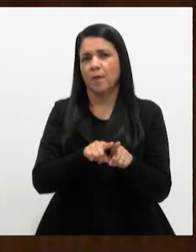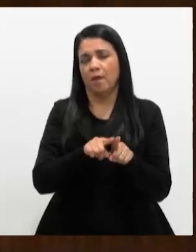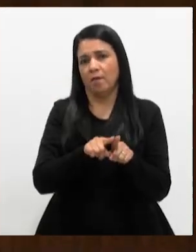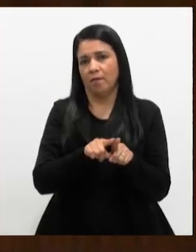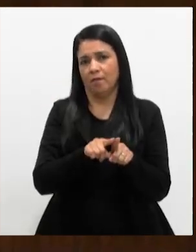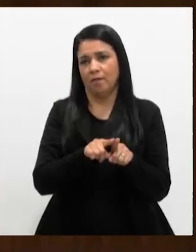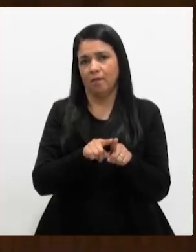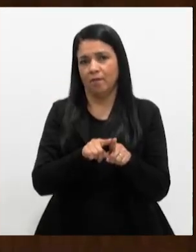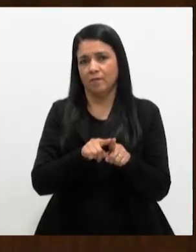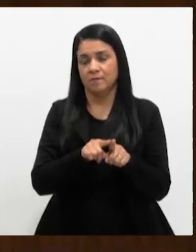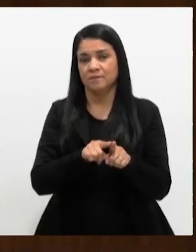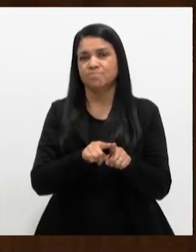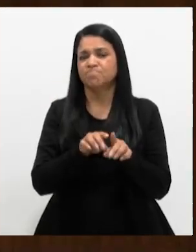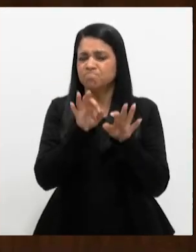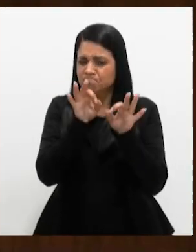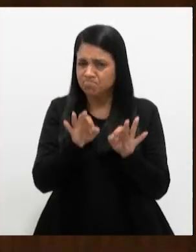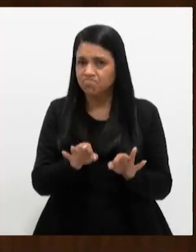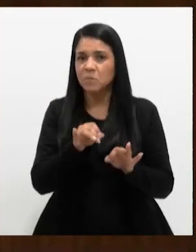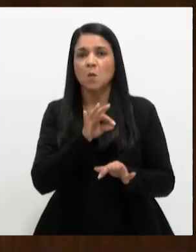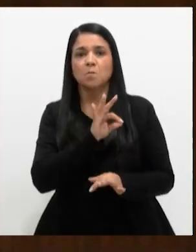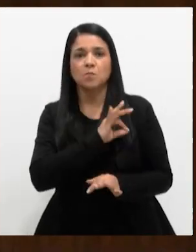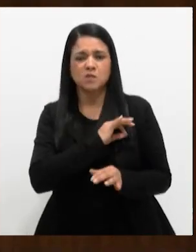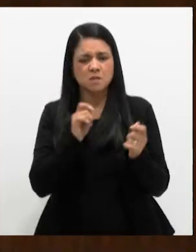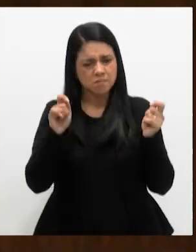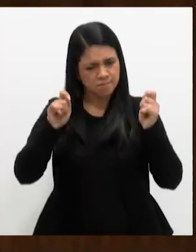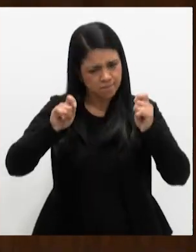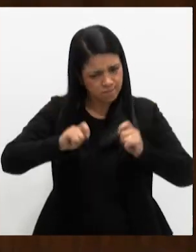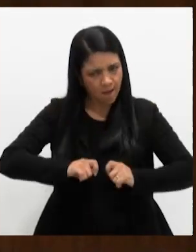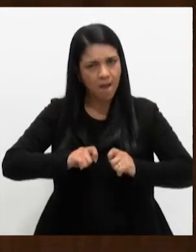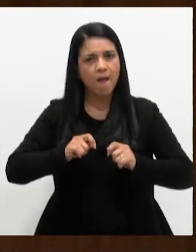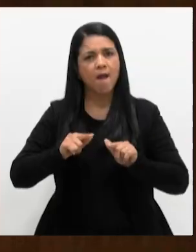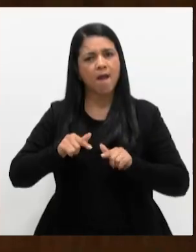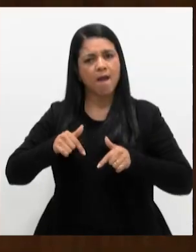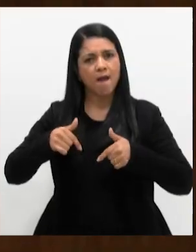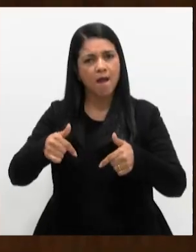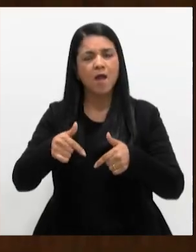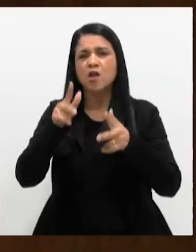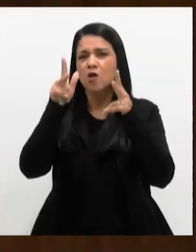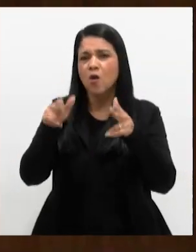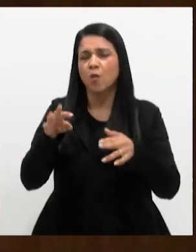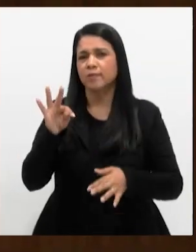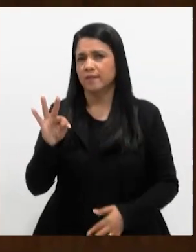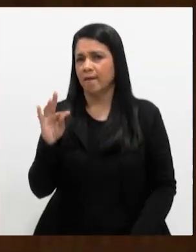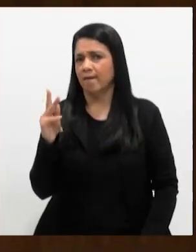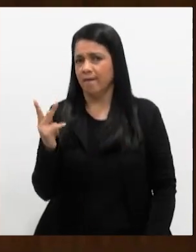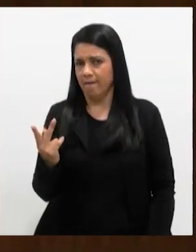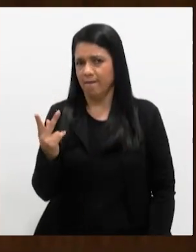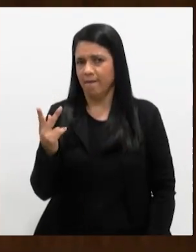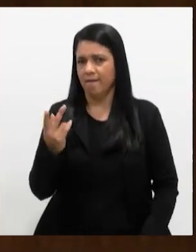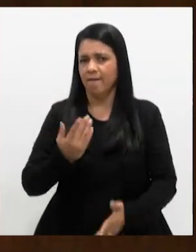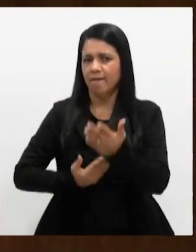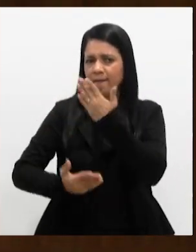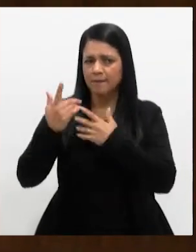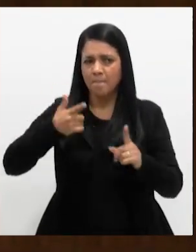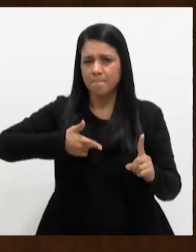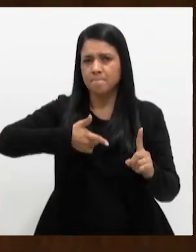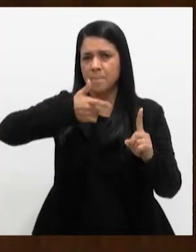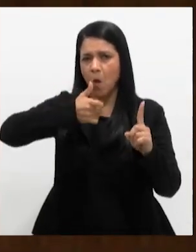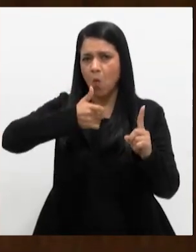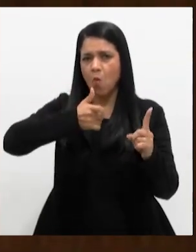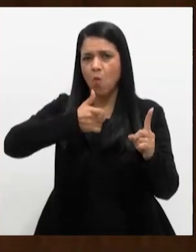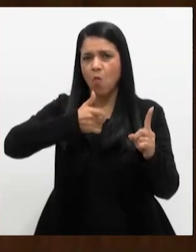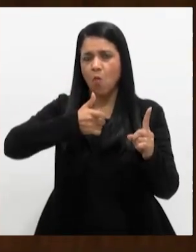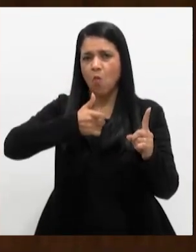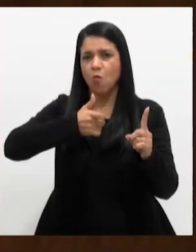tenho certeza que a nossa polícia é capaz de fazer, como fez com o TH, que lá atrás matou